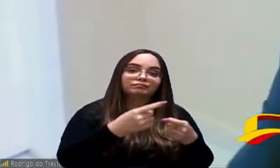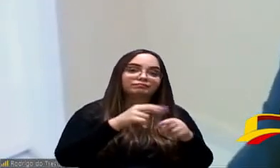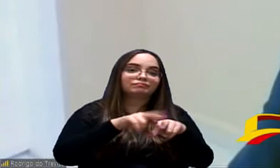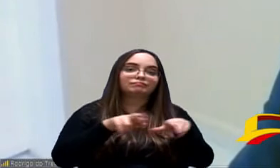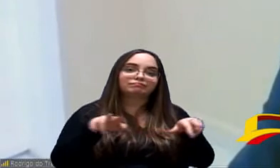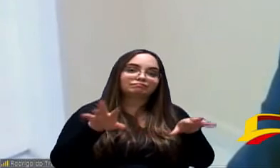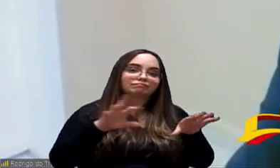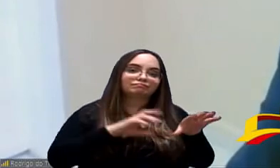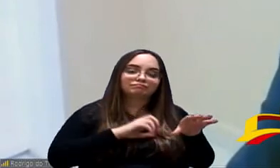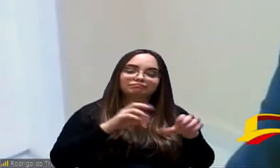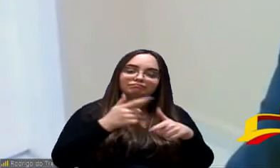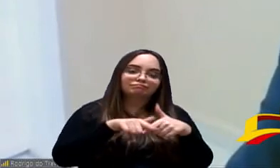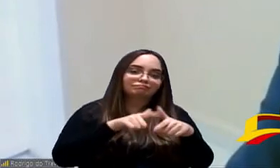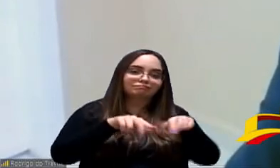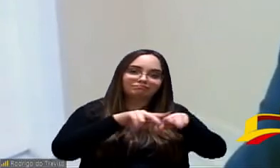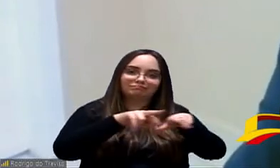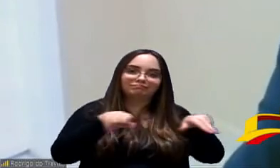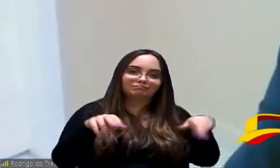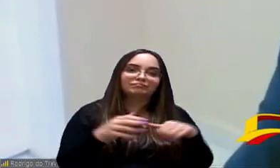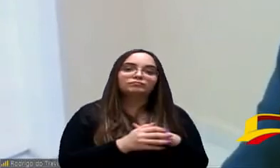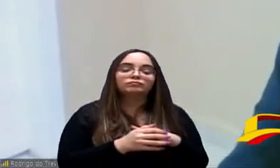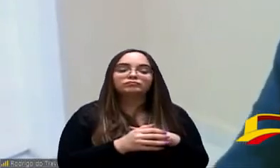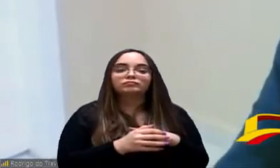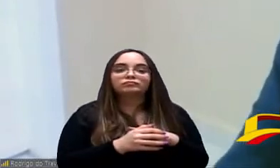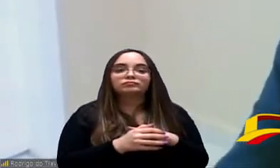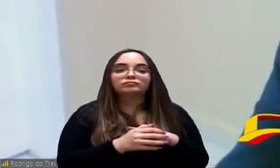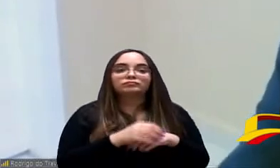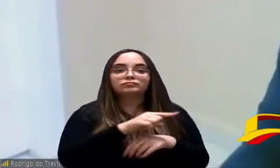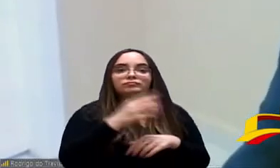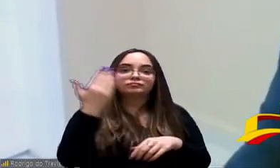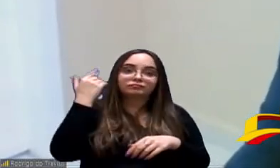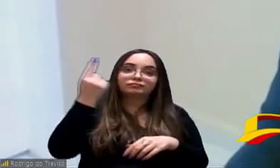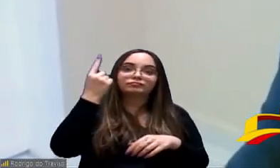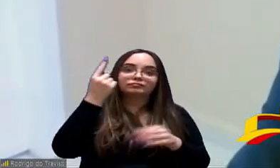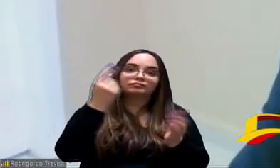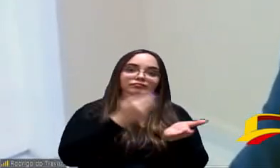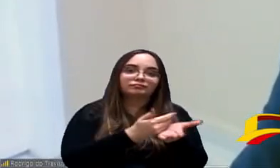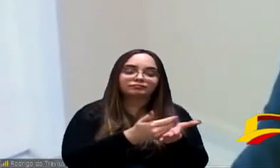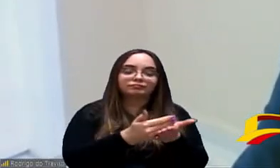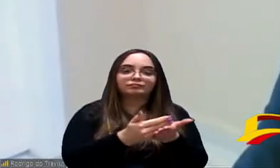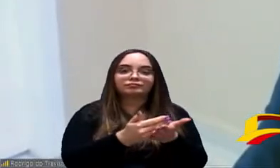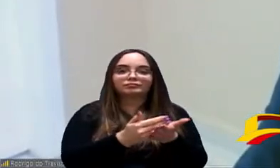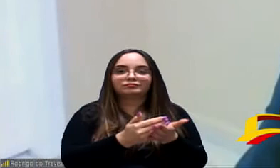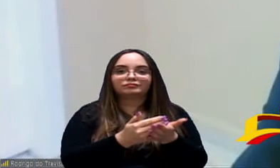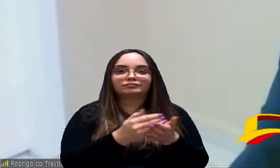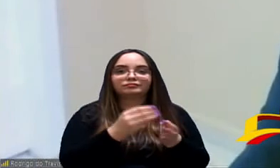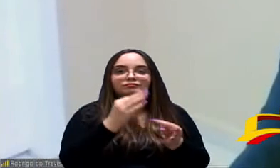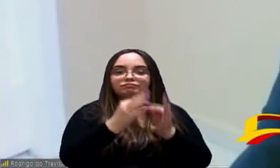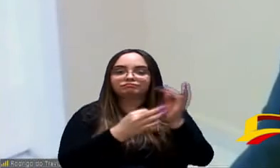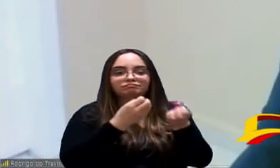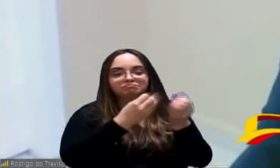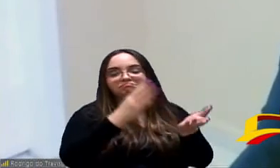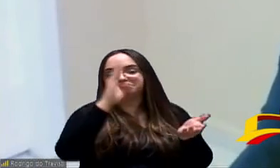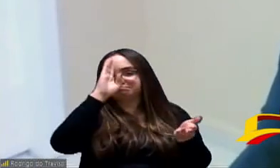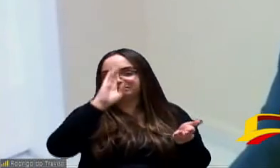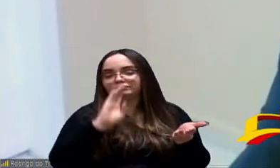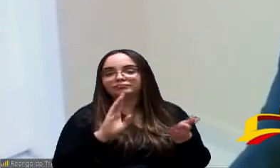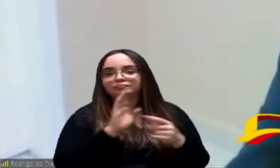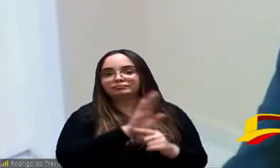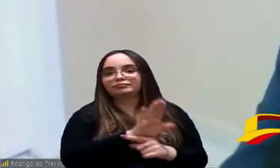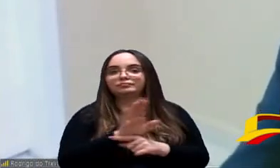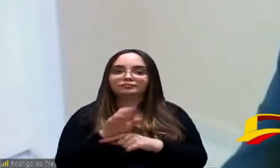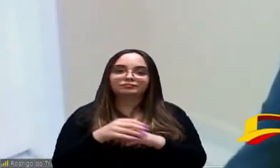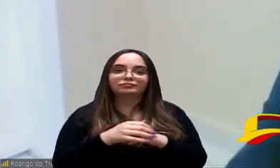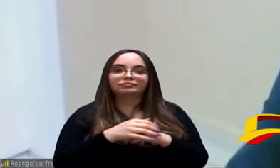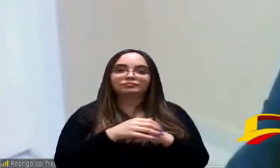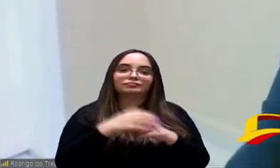da doença, né? E eles foram os pioneiros a estar dando esse tratamento totalmente gratuito, o trabalho